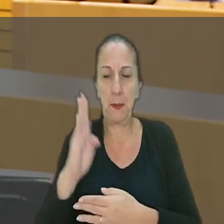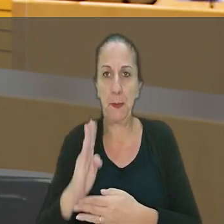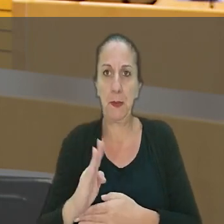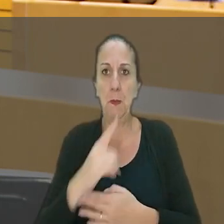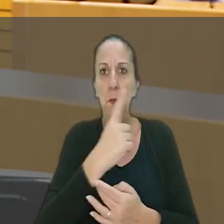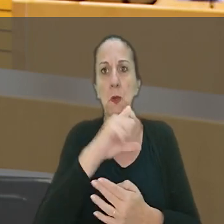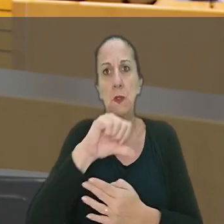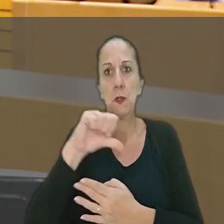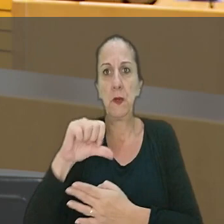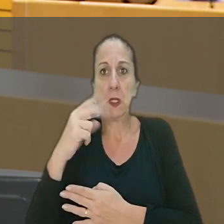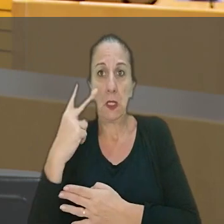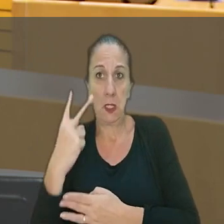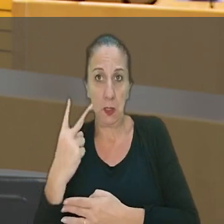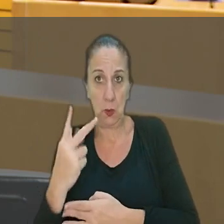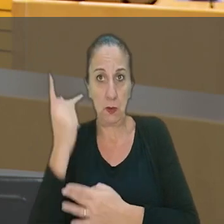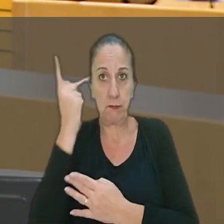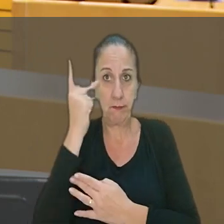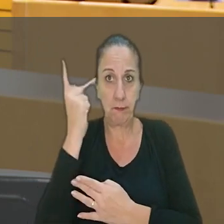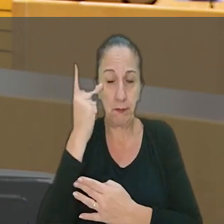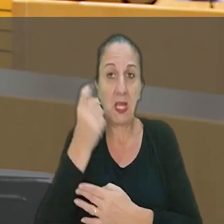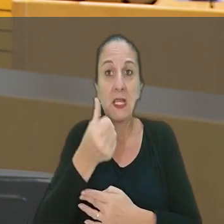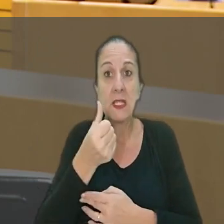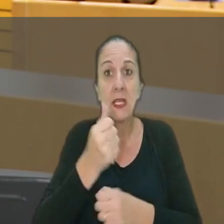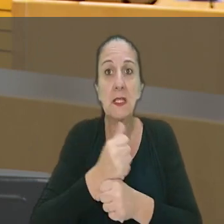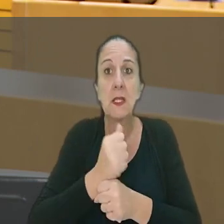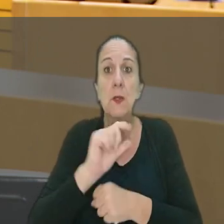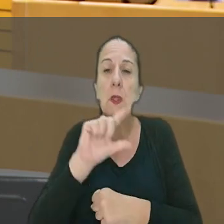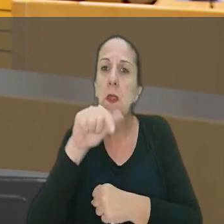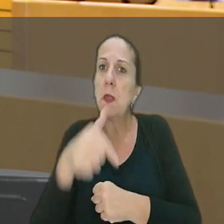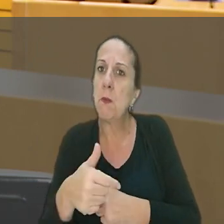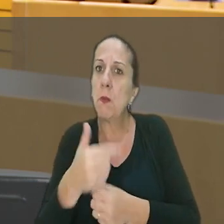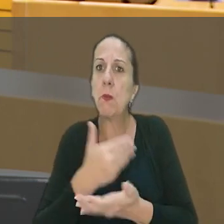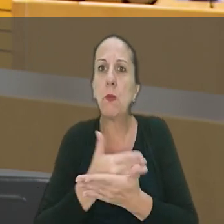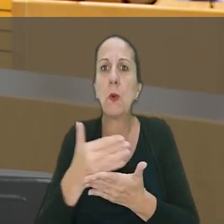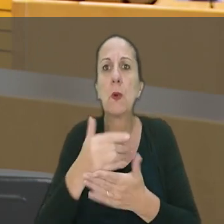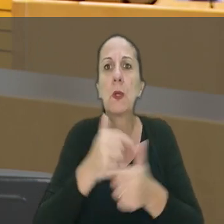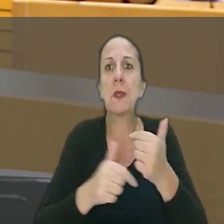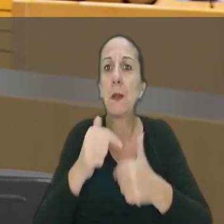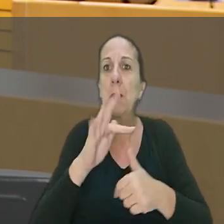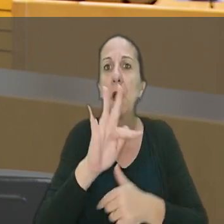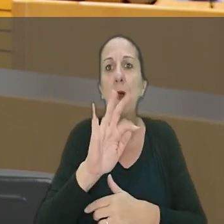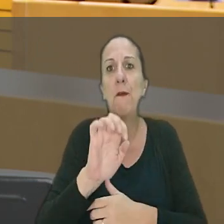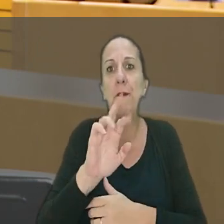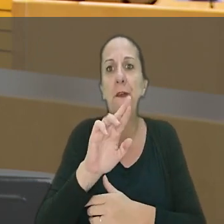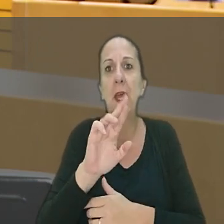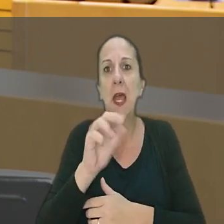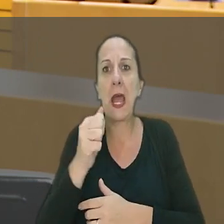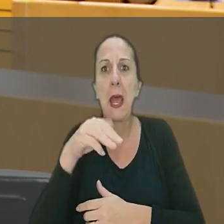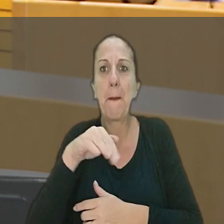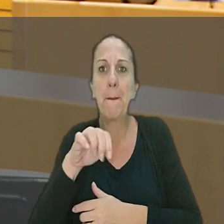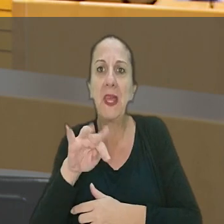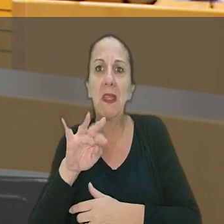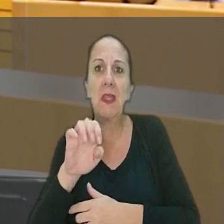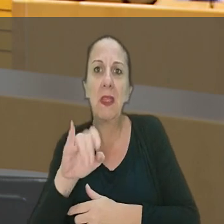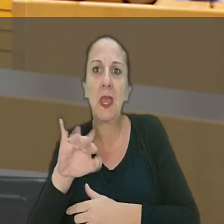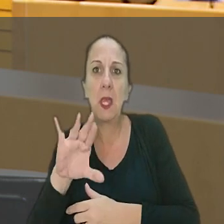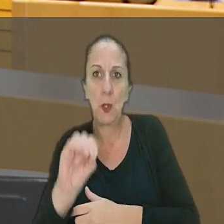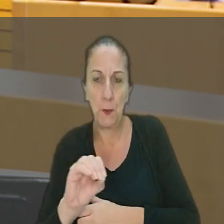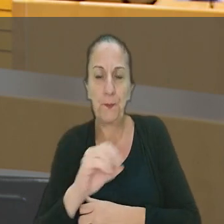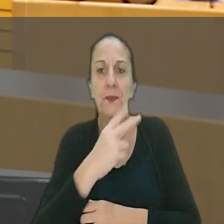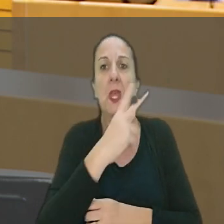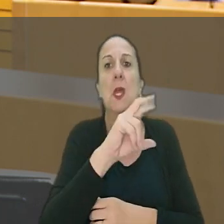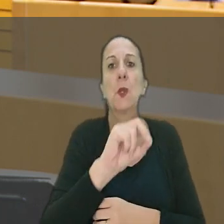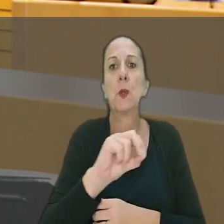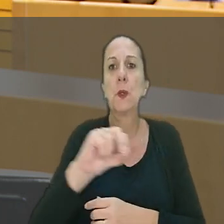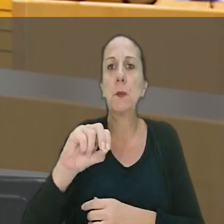em São Bernardo do Campo. 6 anos depois, ele passou a exercer a função de ferramenteiro de manutenção. A partir